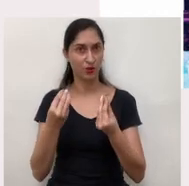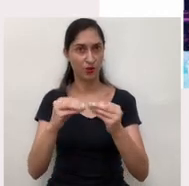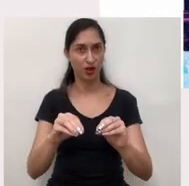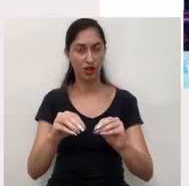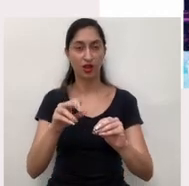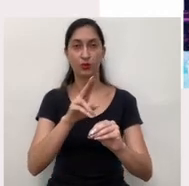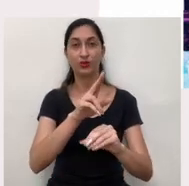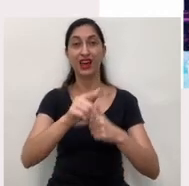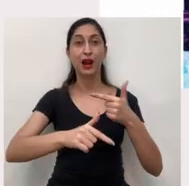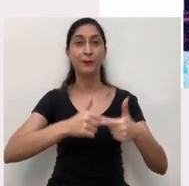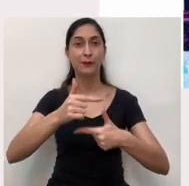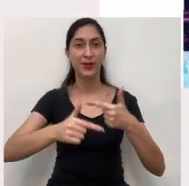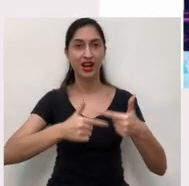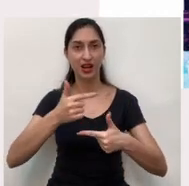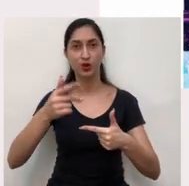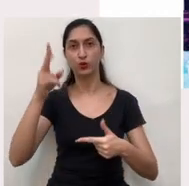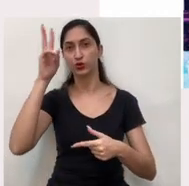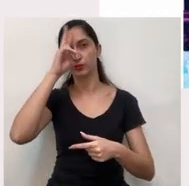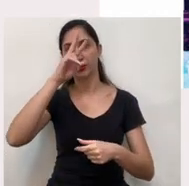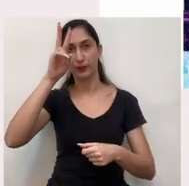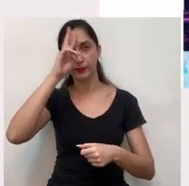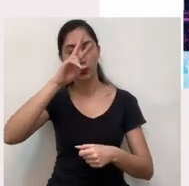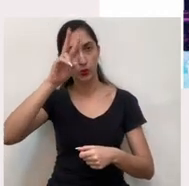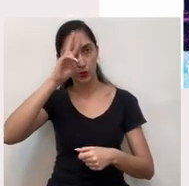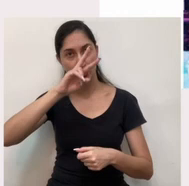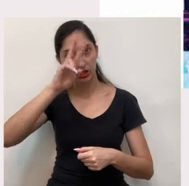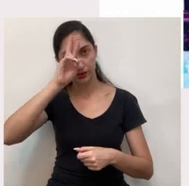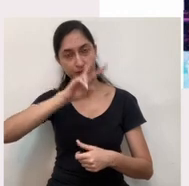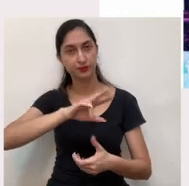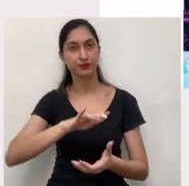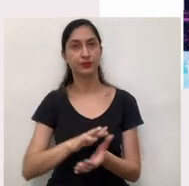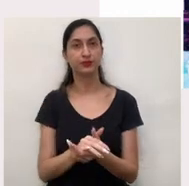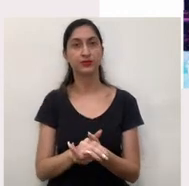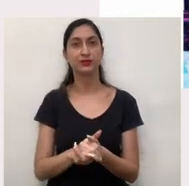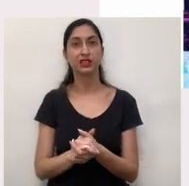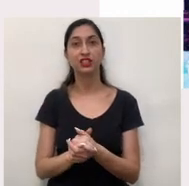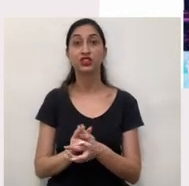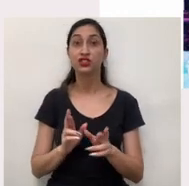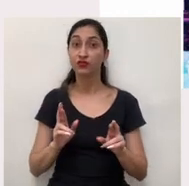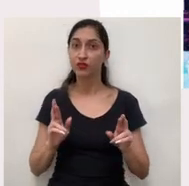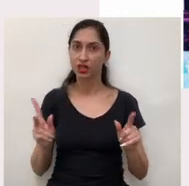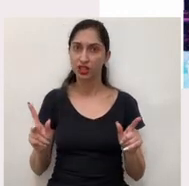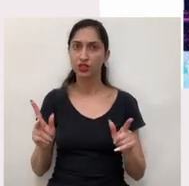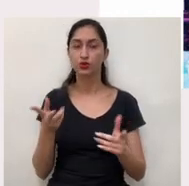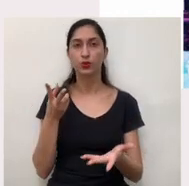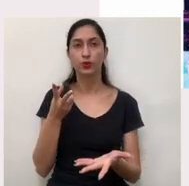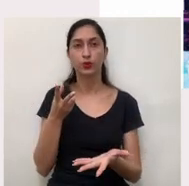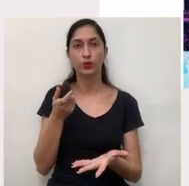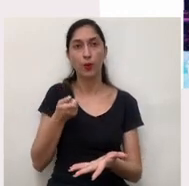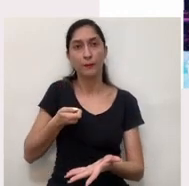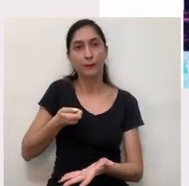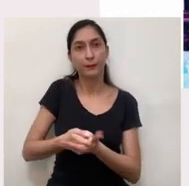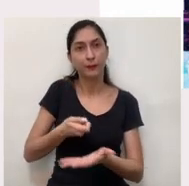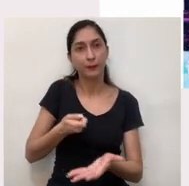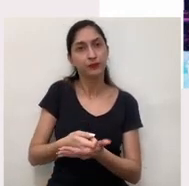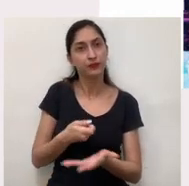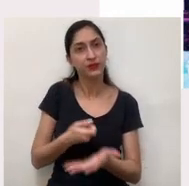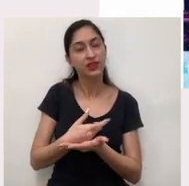de um trabalho de memória, né, assim, diferente de um dever da memória, como ele vai dizer,